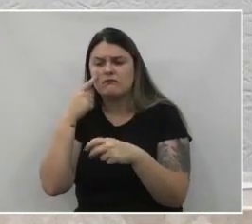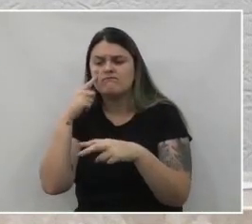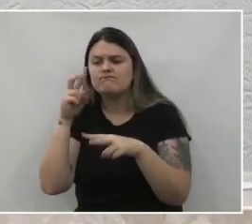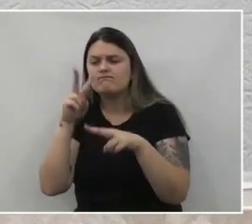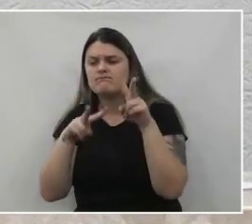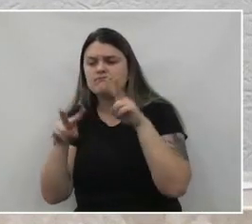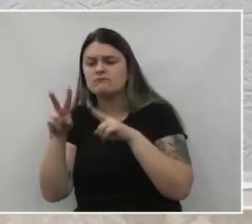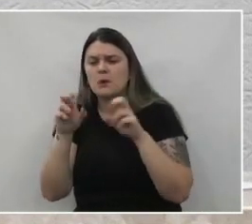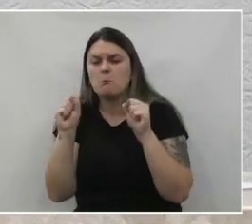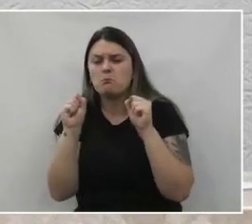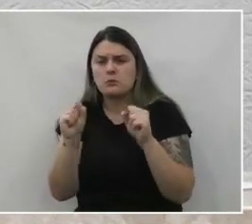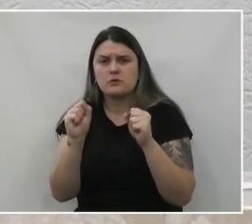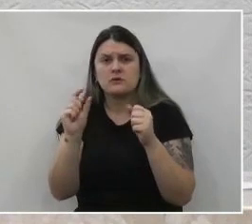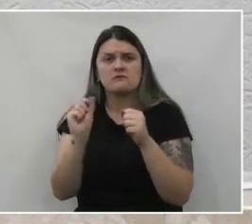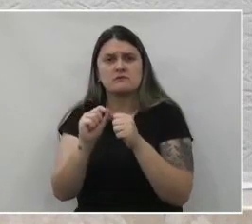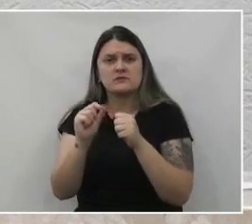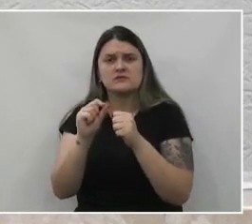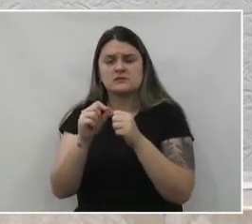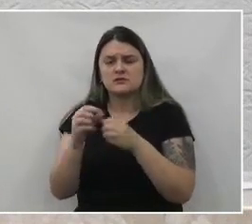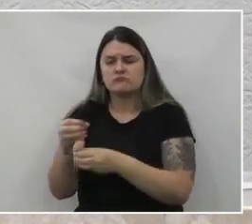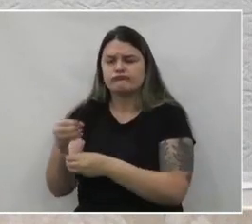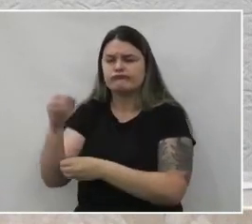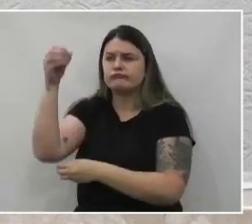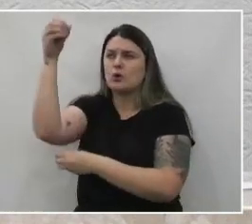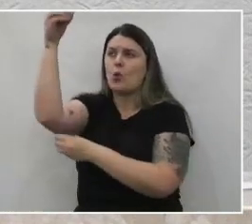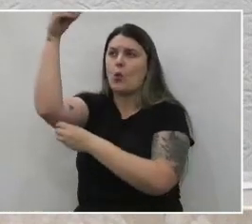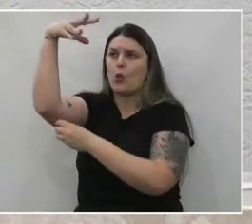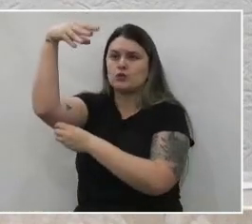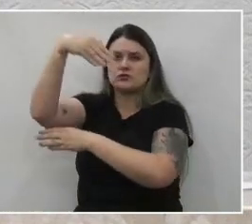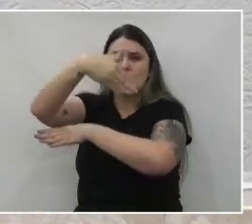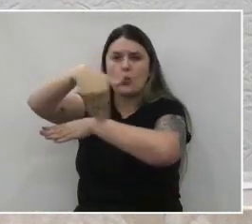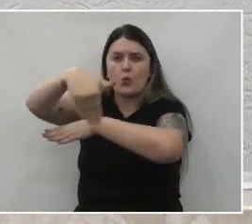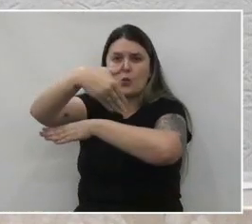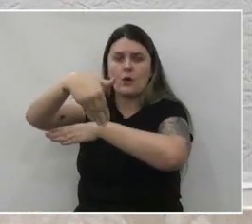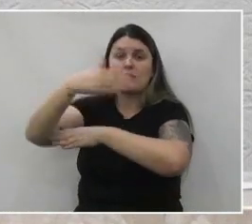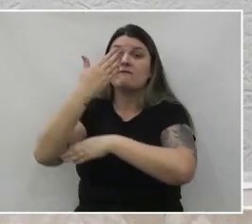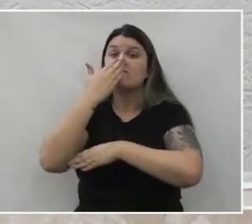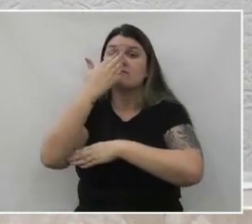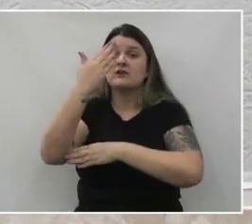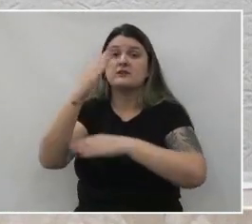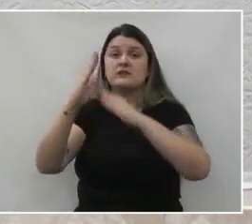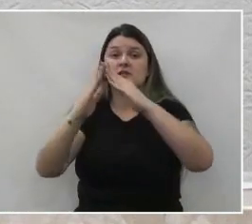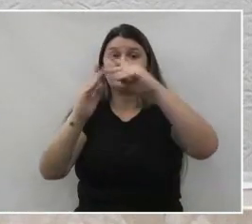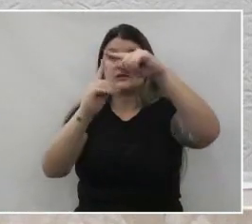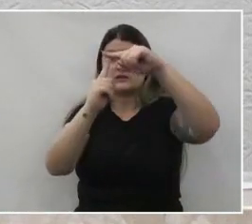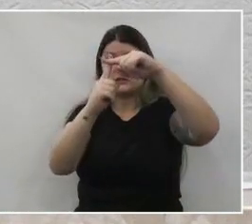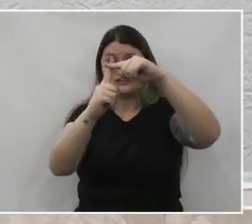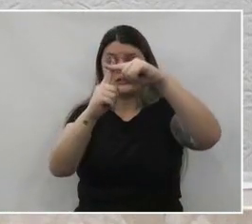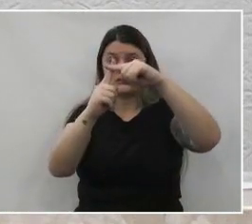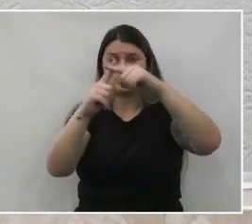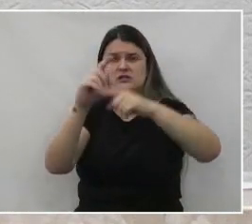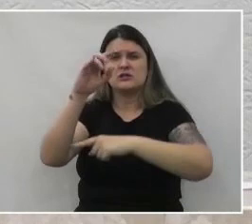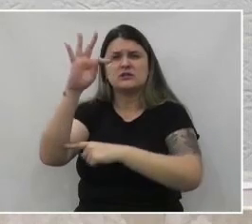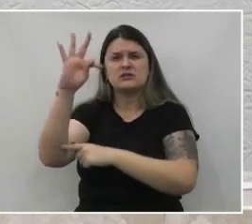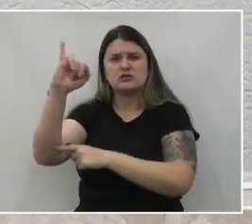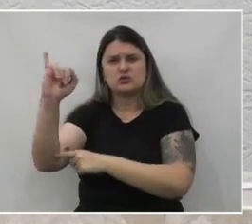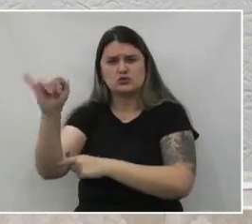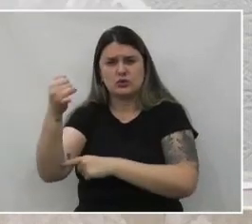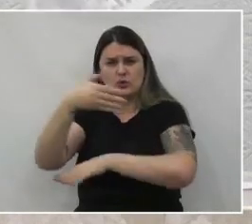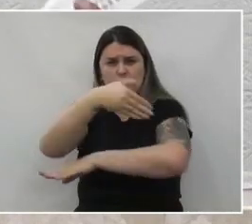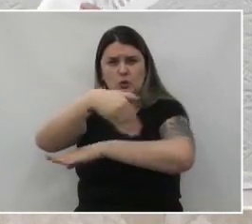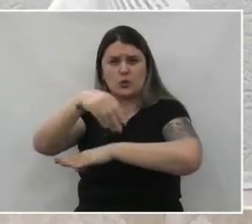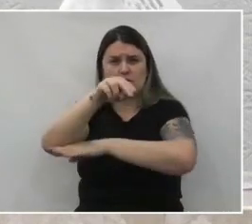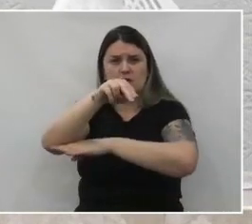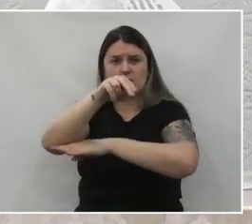a possibilidade em ser instalado um poste de iluminação pública em frente à Igreja Salão do Reino das Testemunhas de Jeová, na rua Nilo